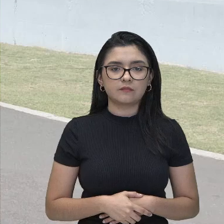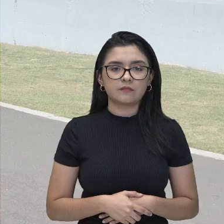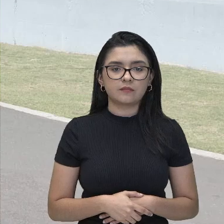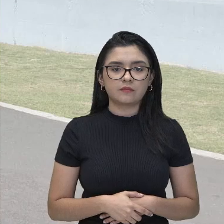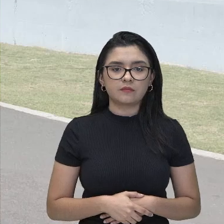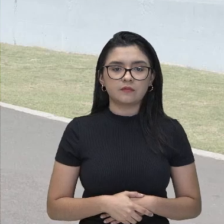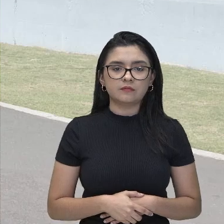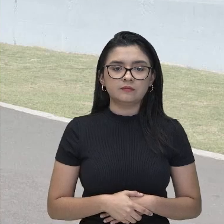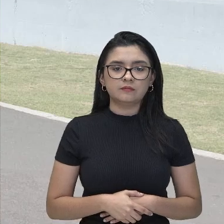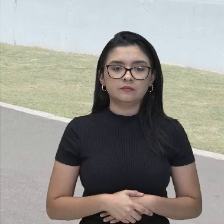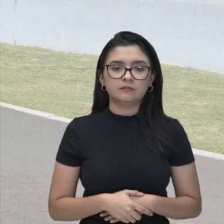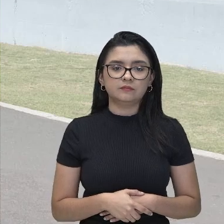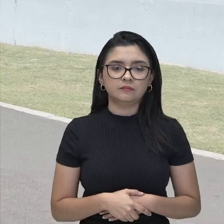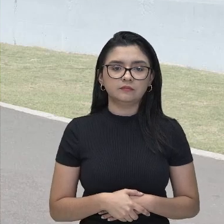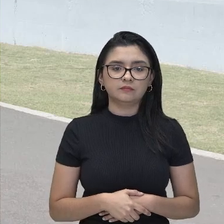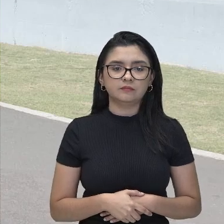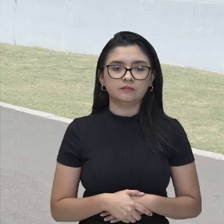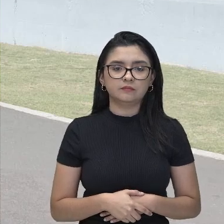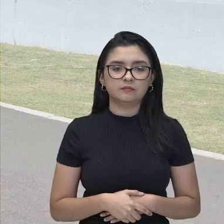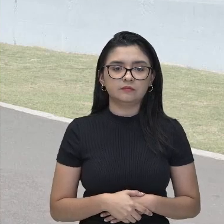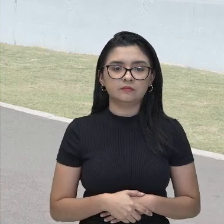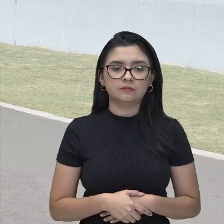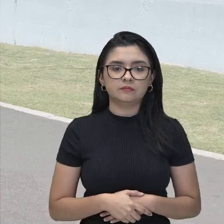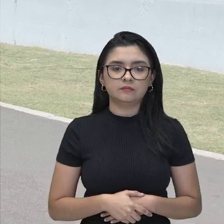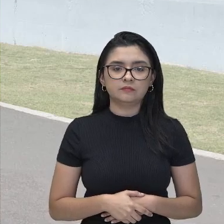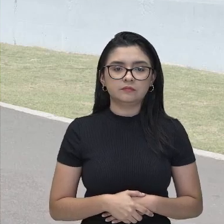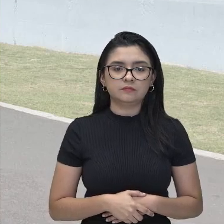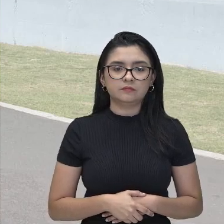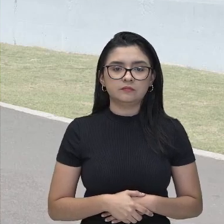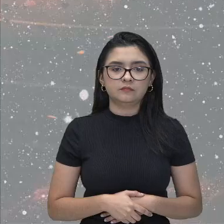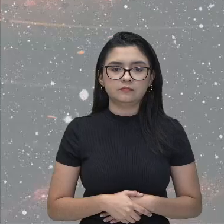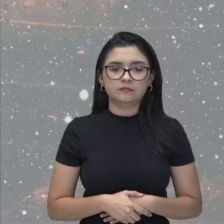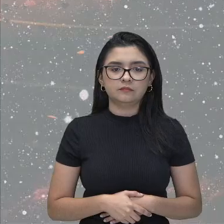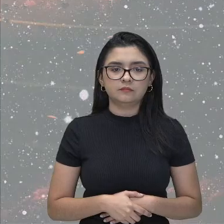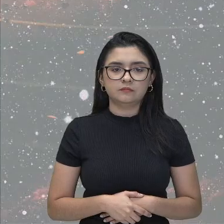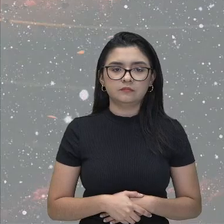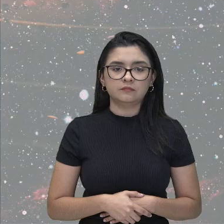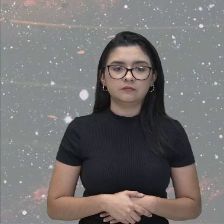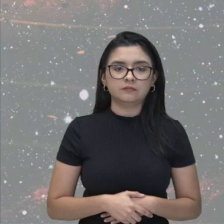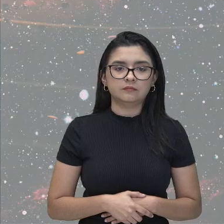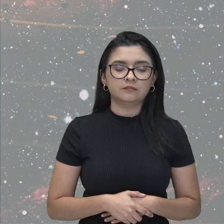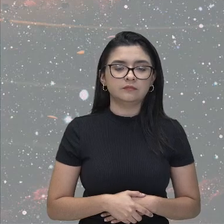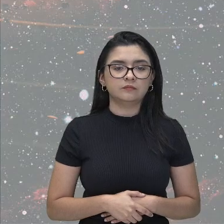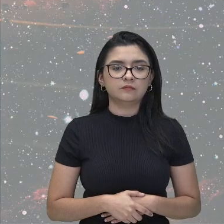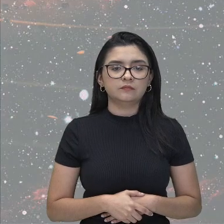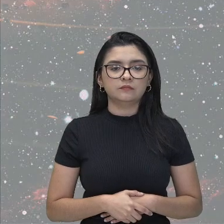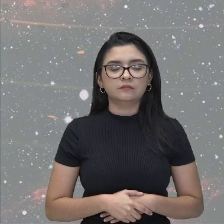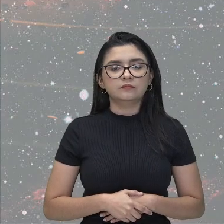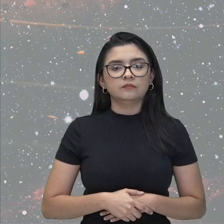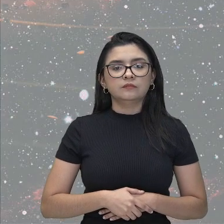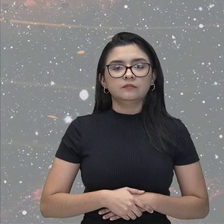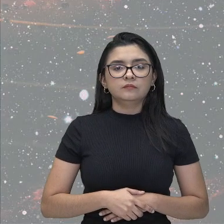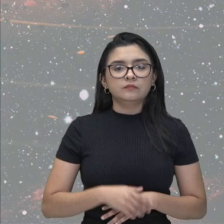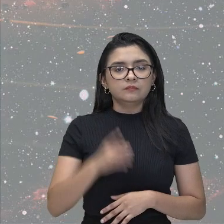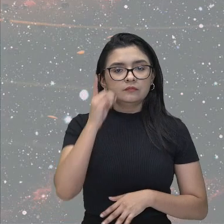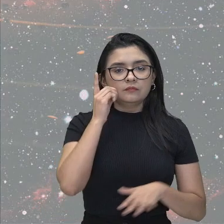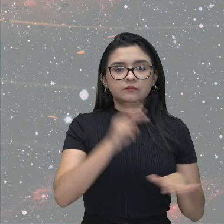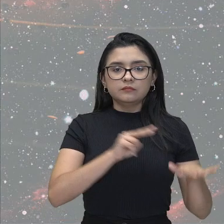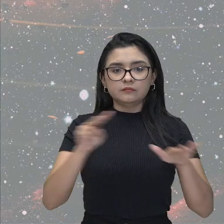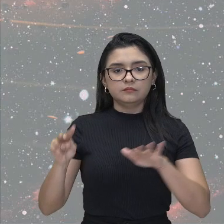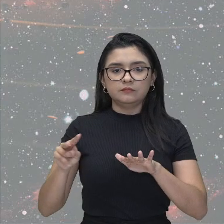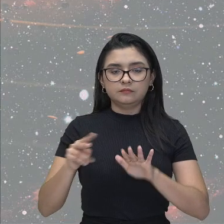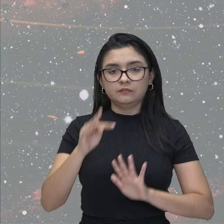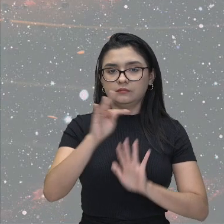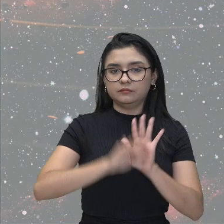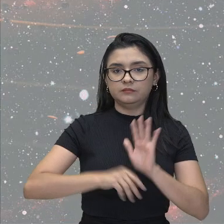ho invo para con vamosa la semana para